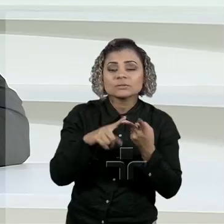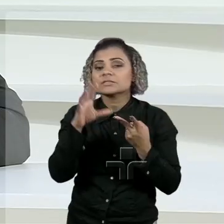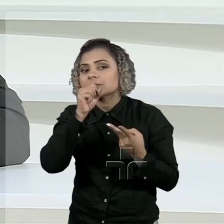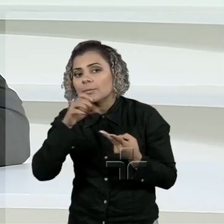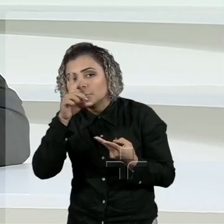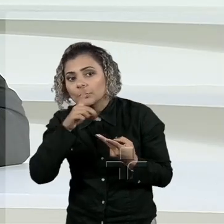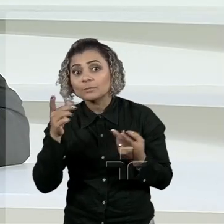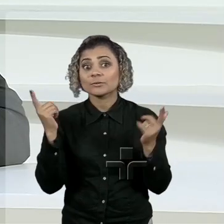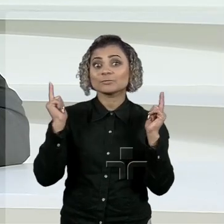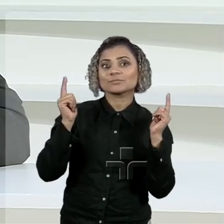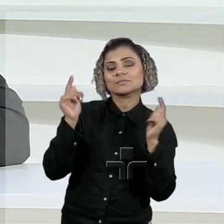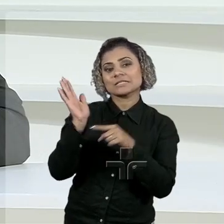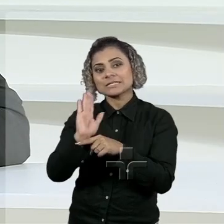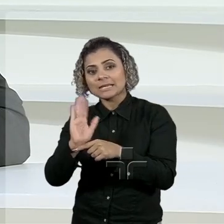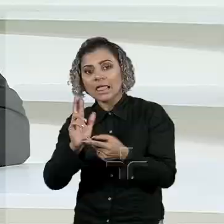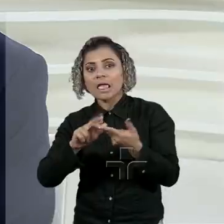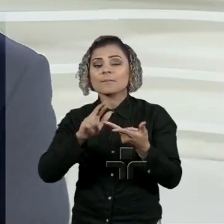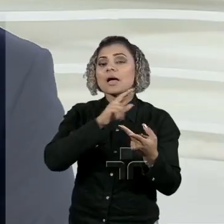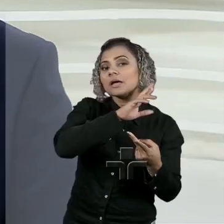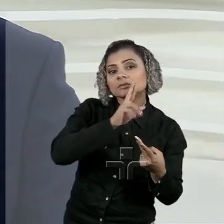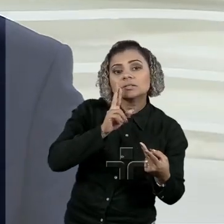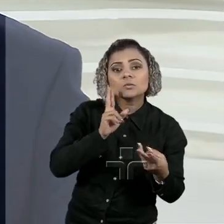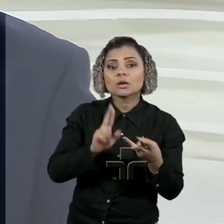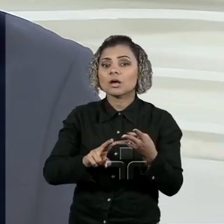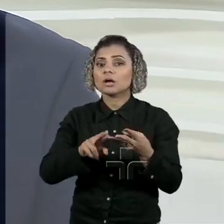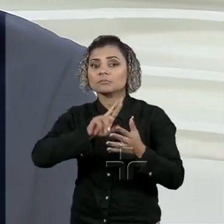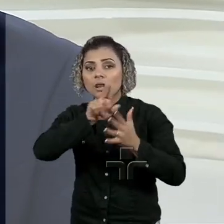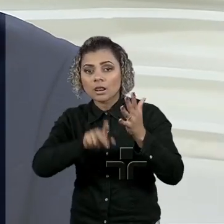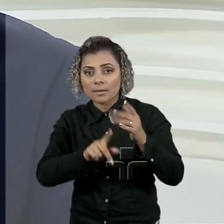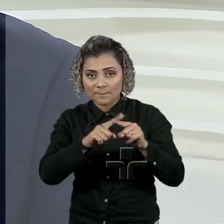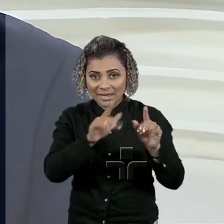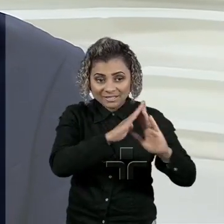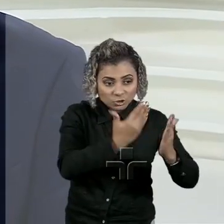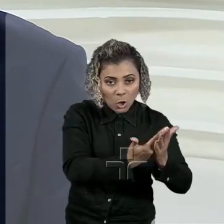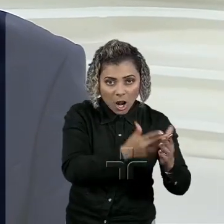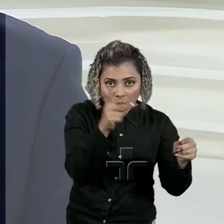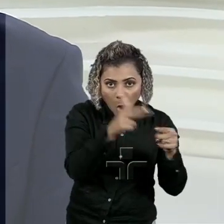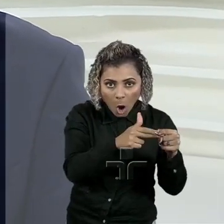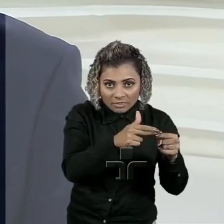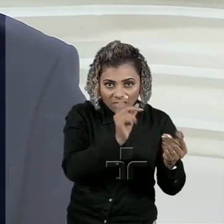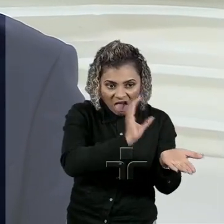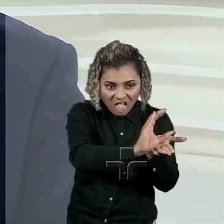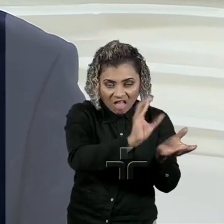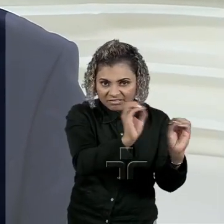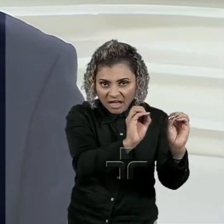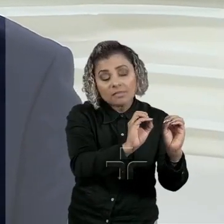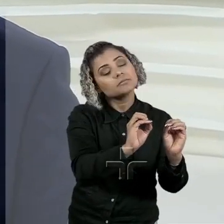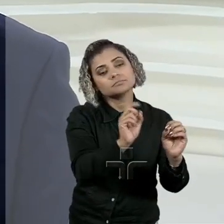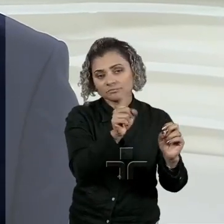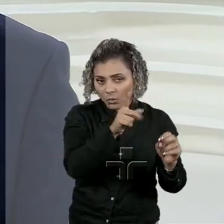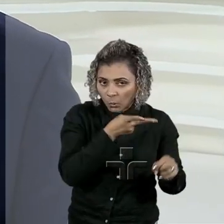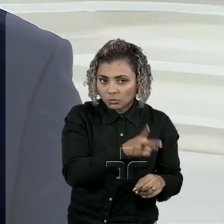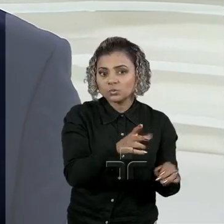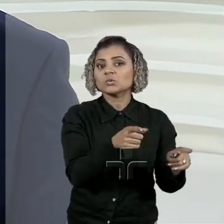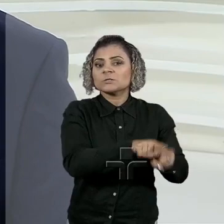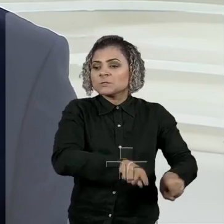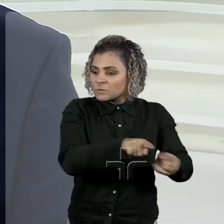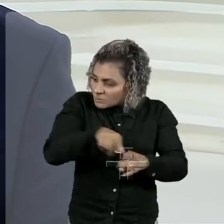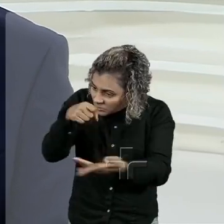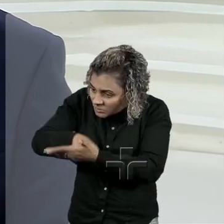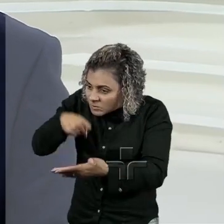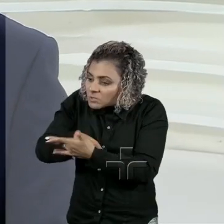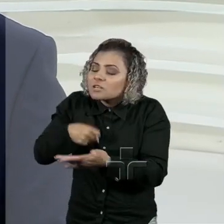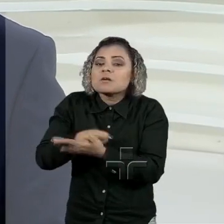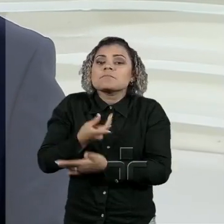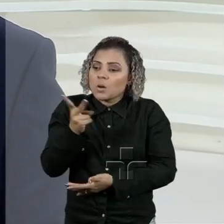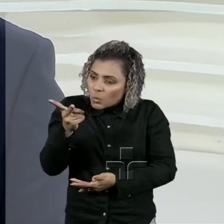semana, a ida num restaurante, qualquer coisa, mas ele não corta a escola do filho. Ele vai batalhar para que o filho possa ter a